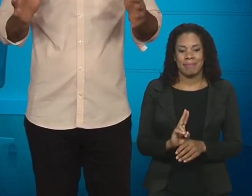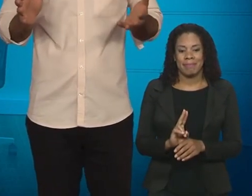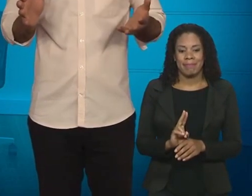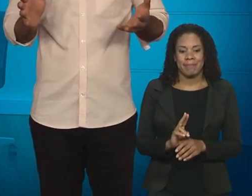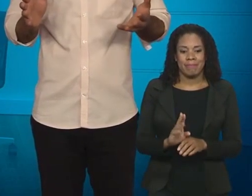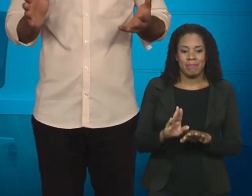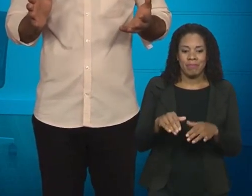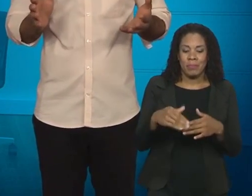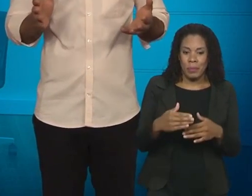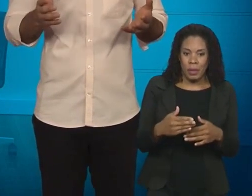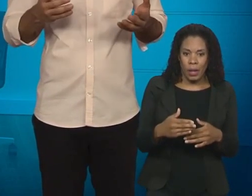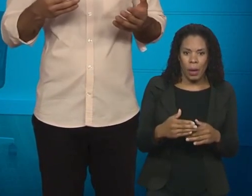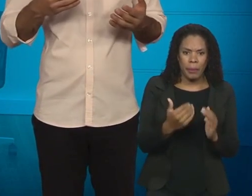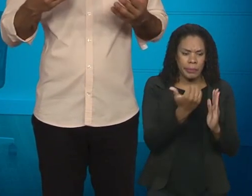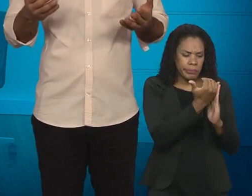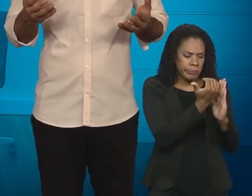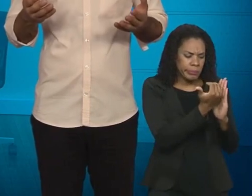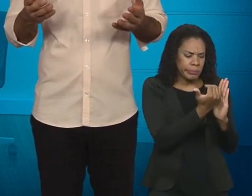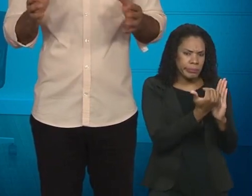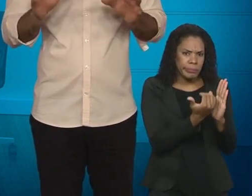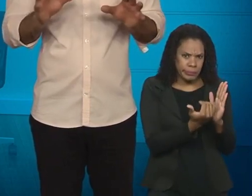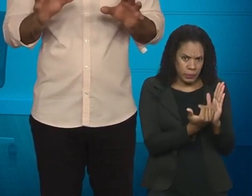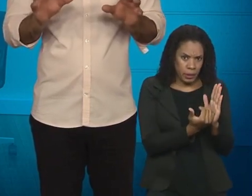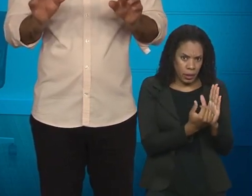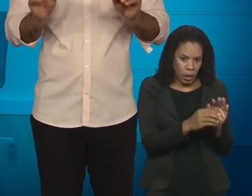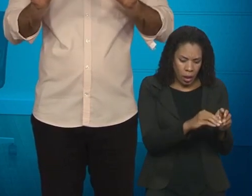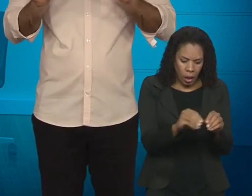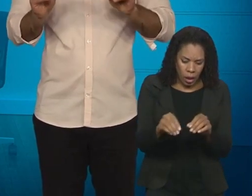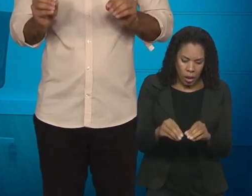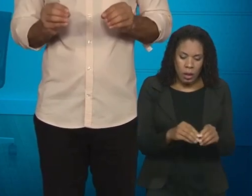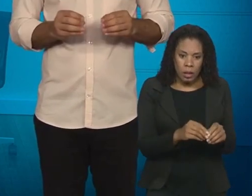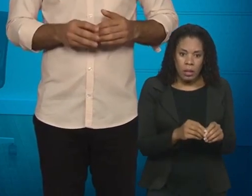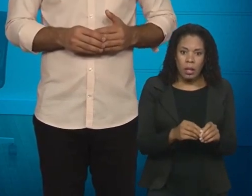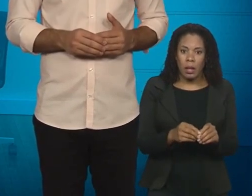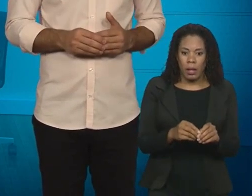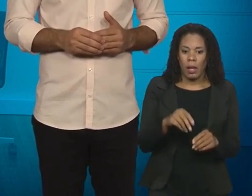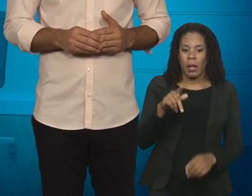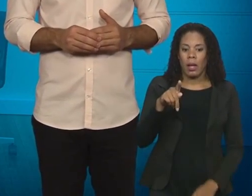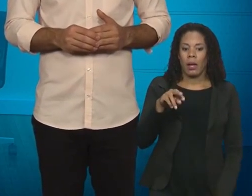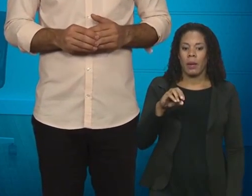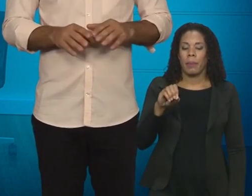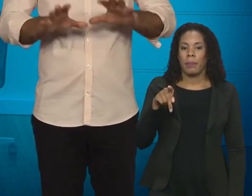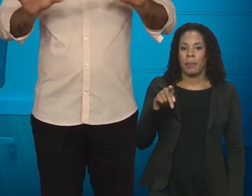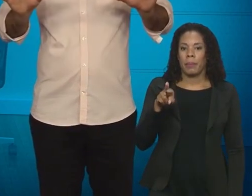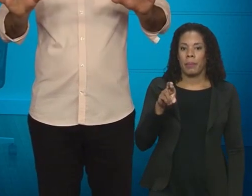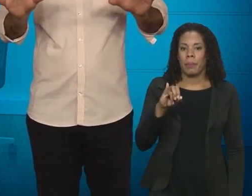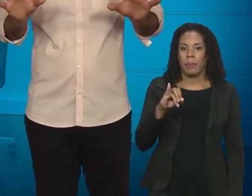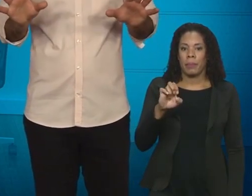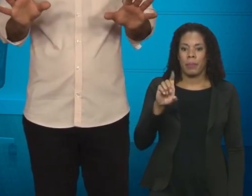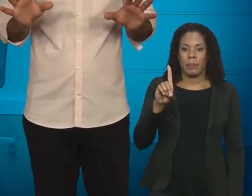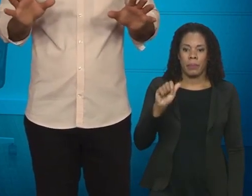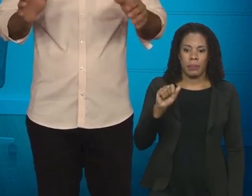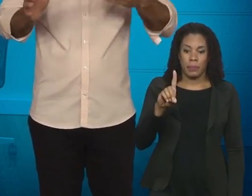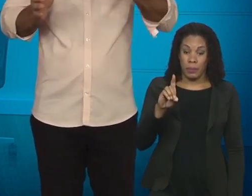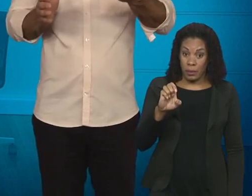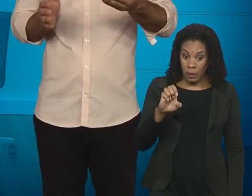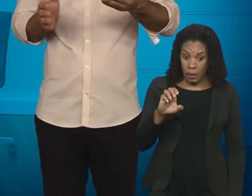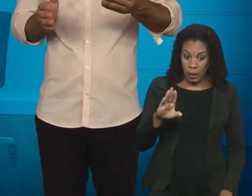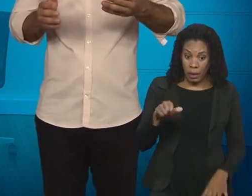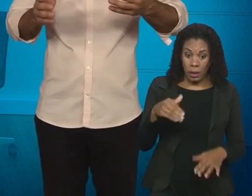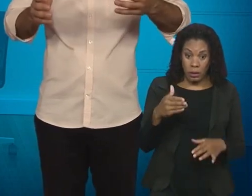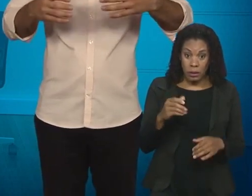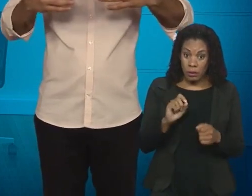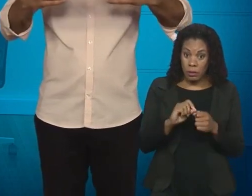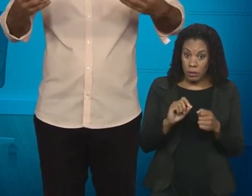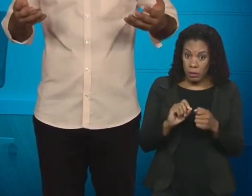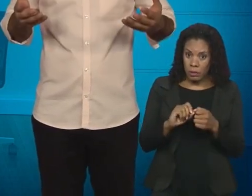propriedades de suas fases, o solo pode ser classificado com base nas suas propriedades geotécnicas. Como meu cliente vai construir na região